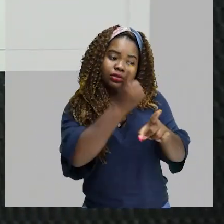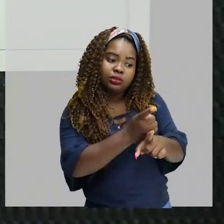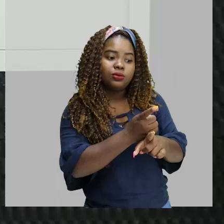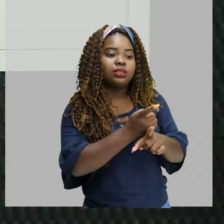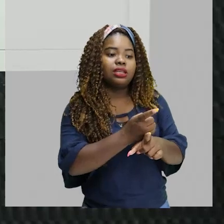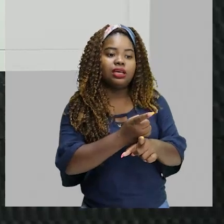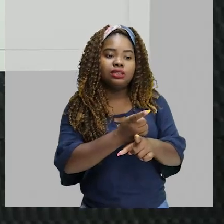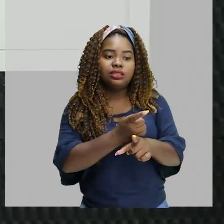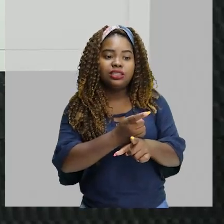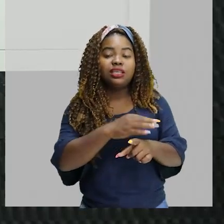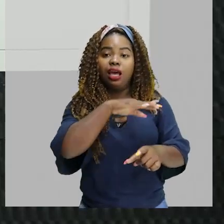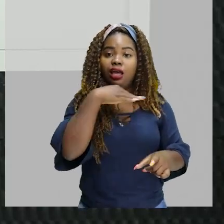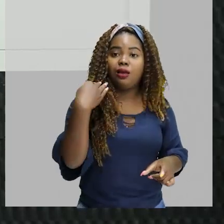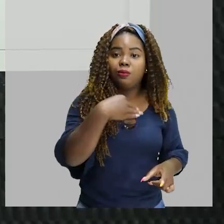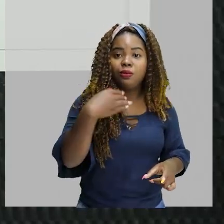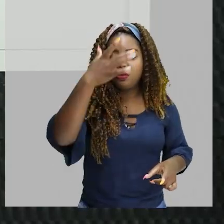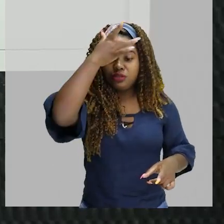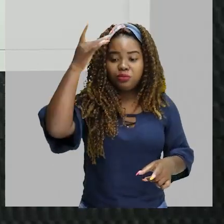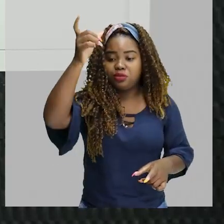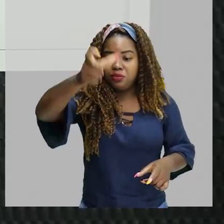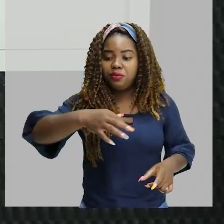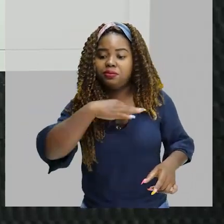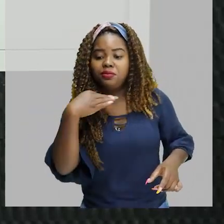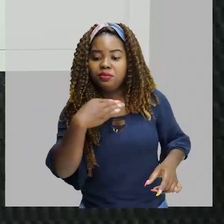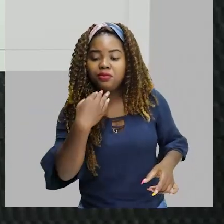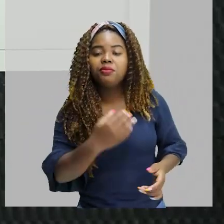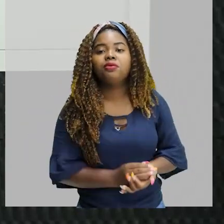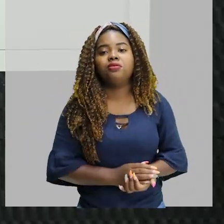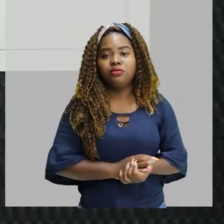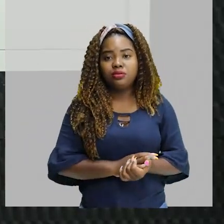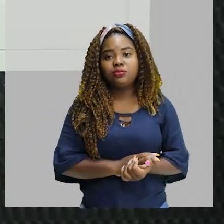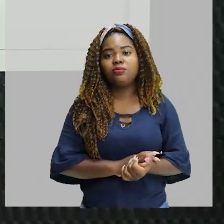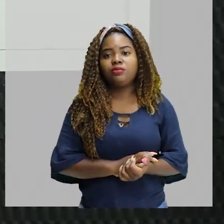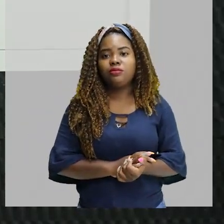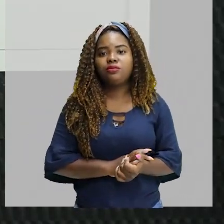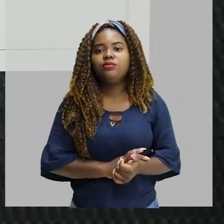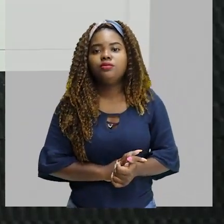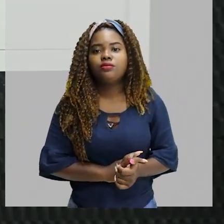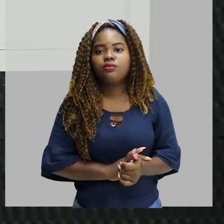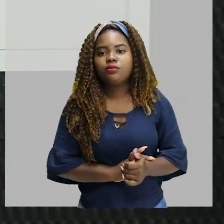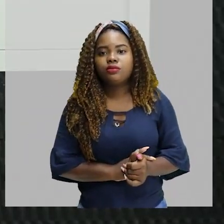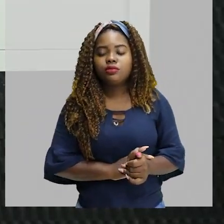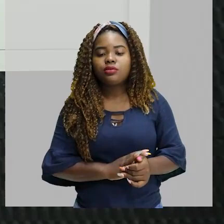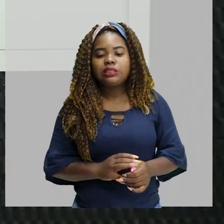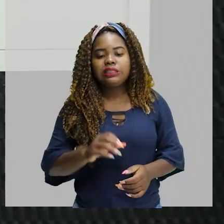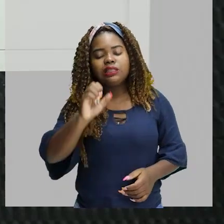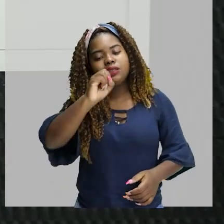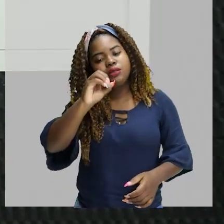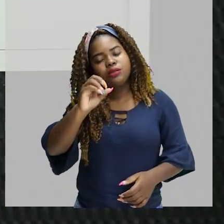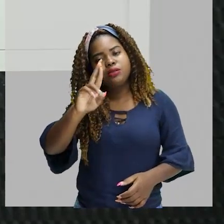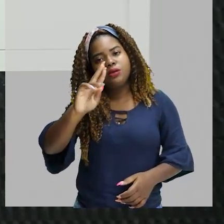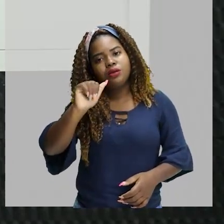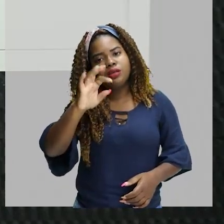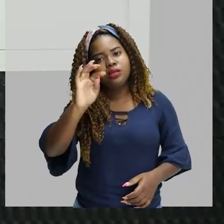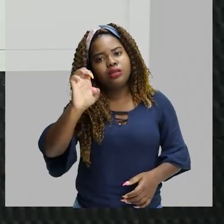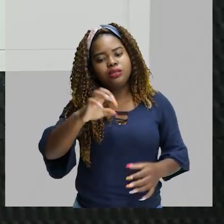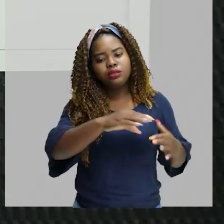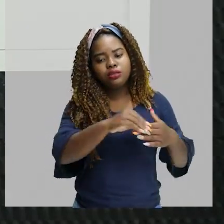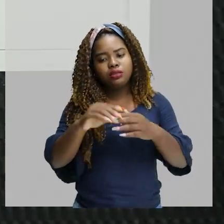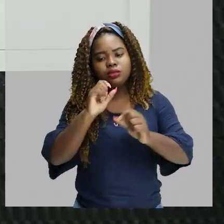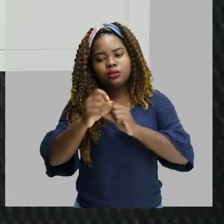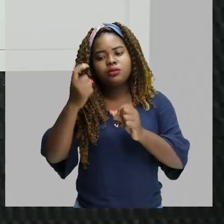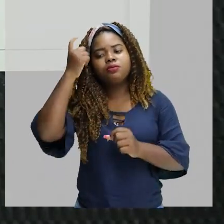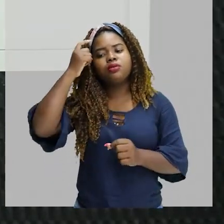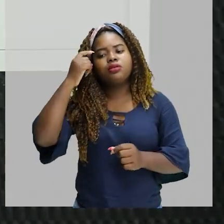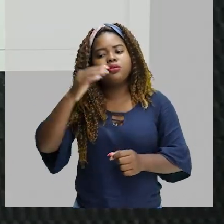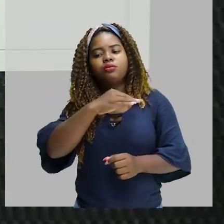da cicuta, portanto. Tá? Então, Sócrates aqui nos traz, né, uma condição de pensar sobre a morte. E esta